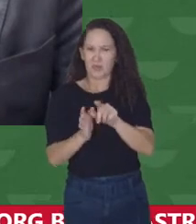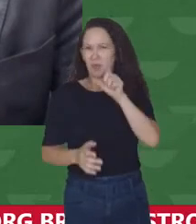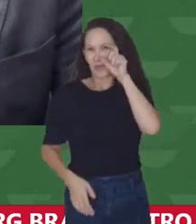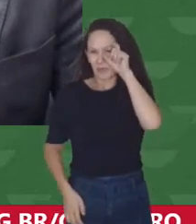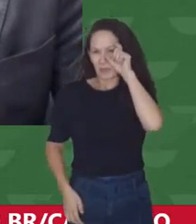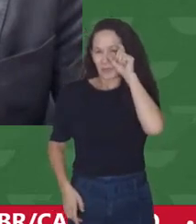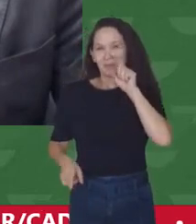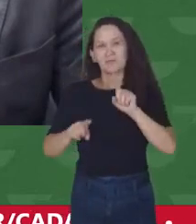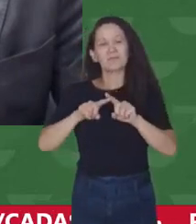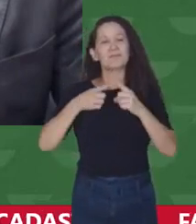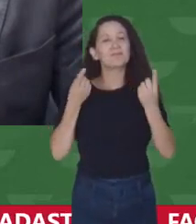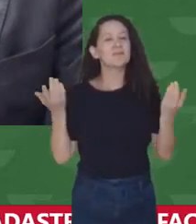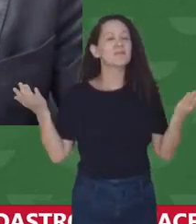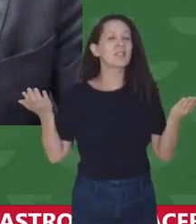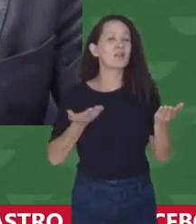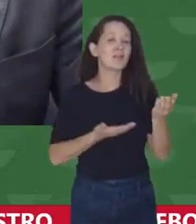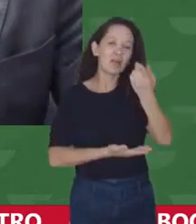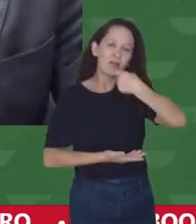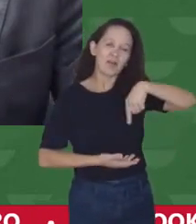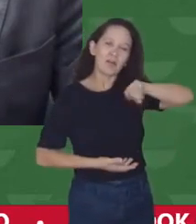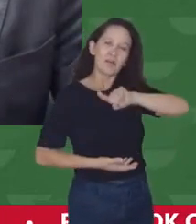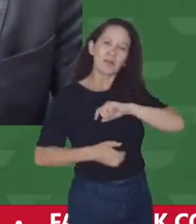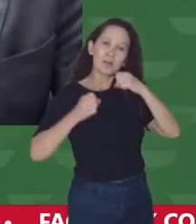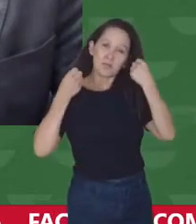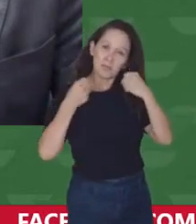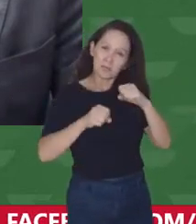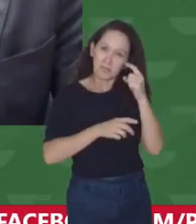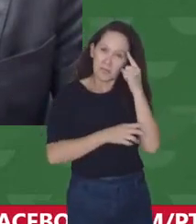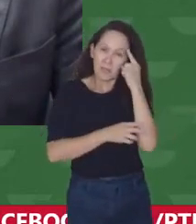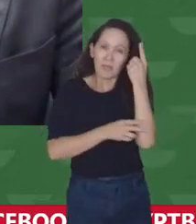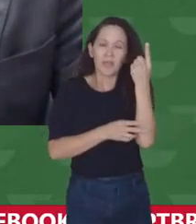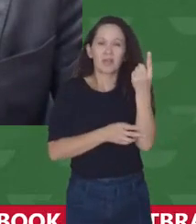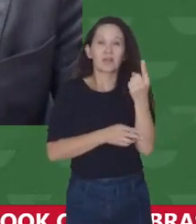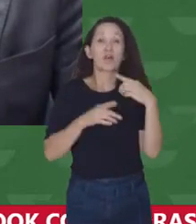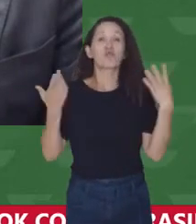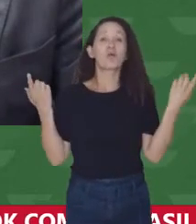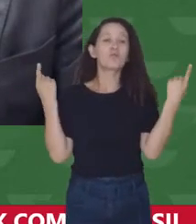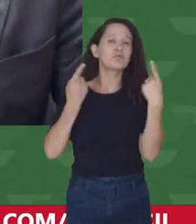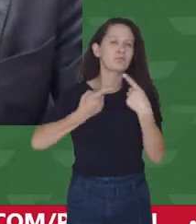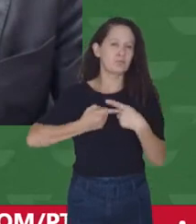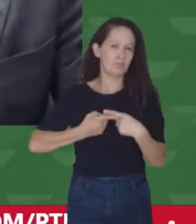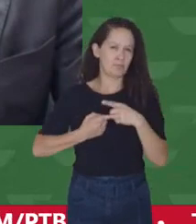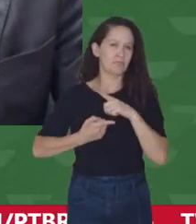Além de tudo, agora nós temos que pensar no desafio